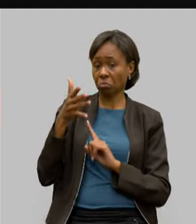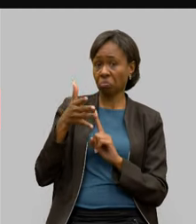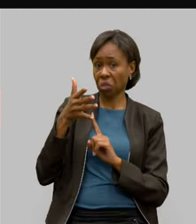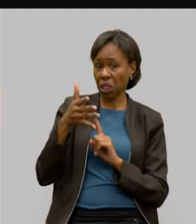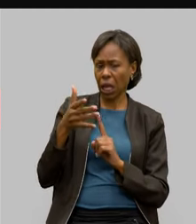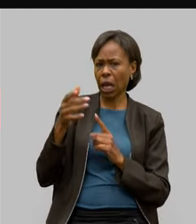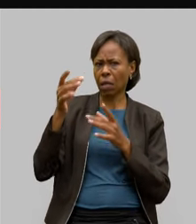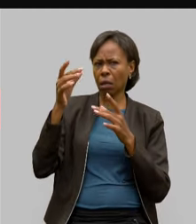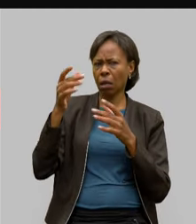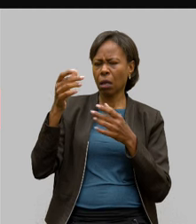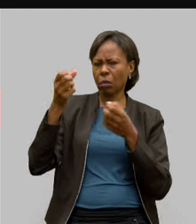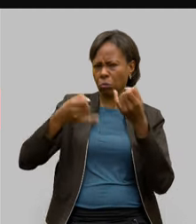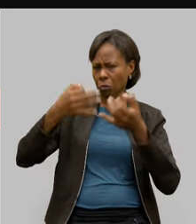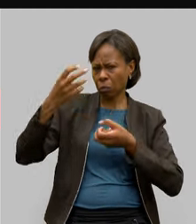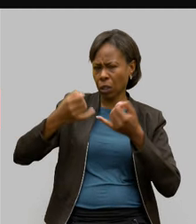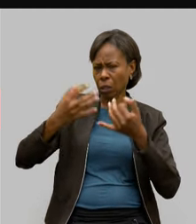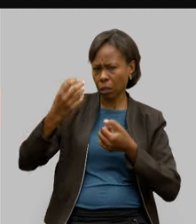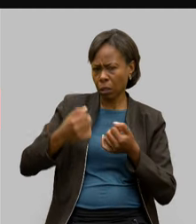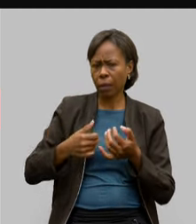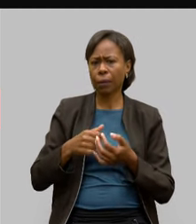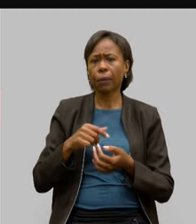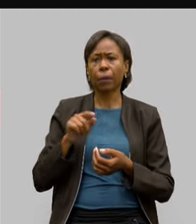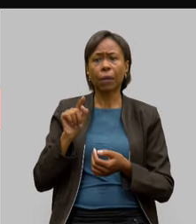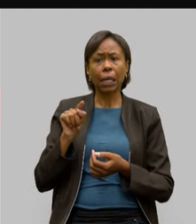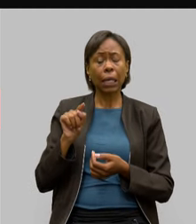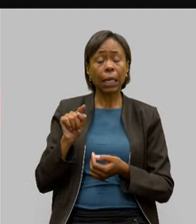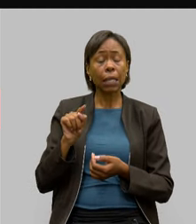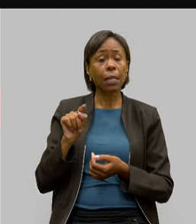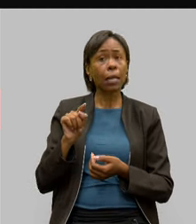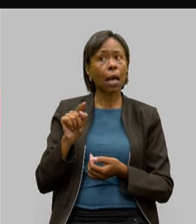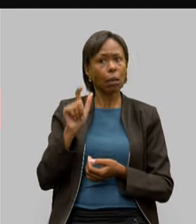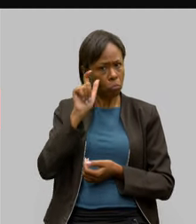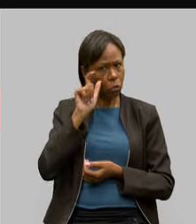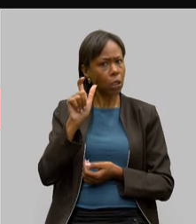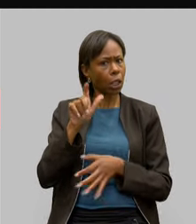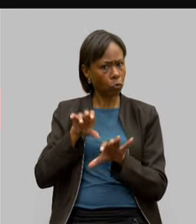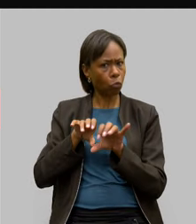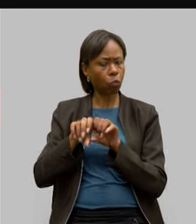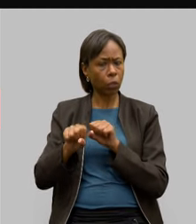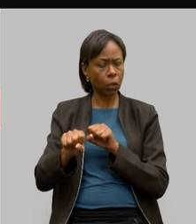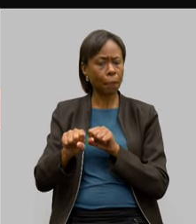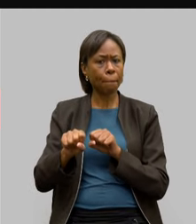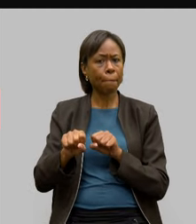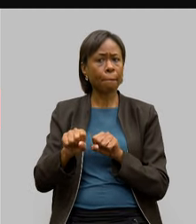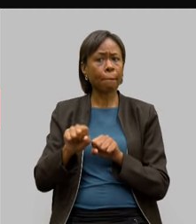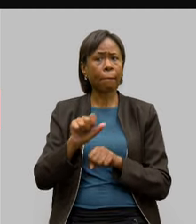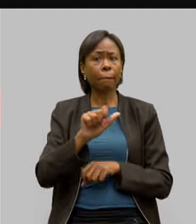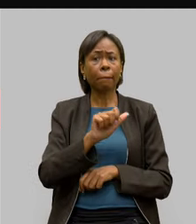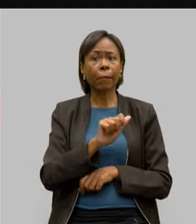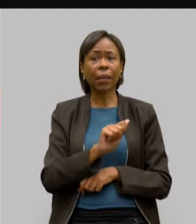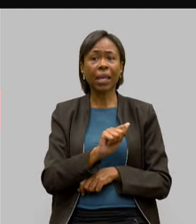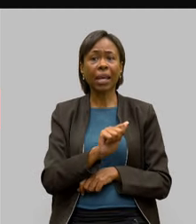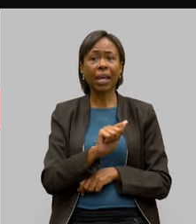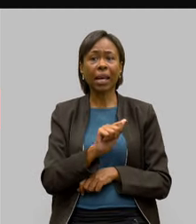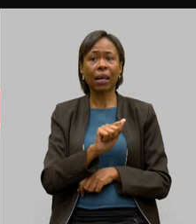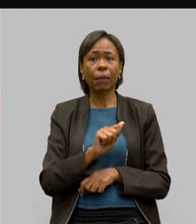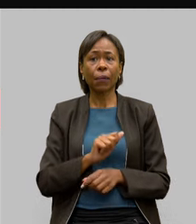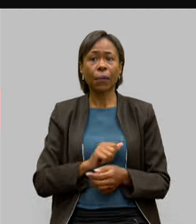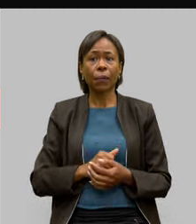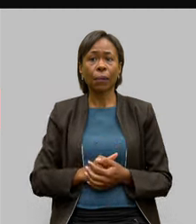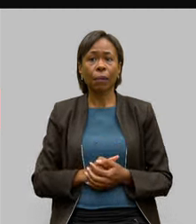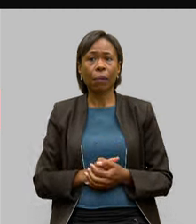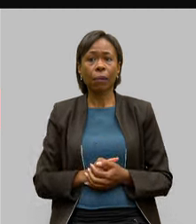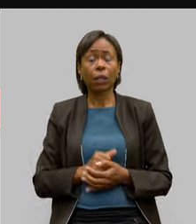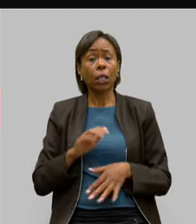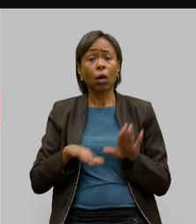disposição dele né e ele tocou num assunto que é muito interessante né a Agro pop né então quem sabe até a gente